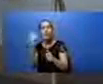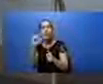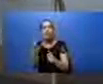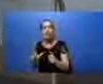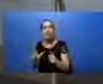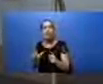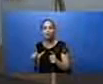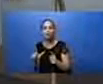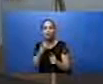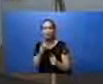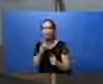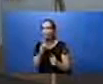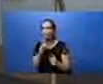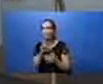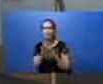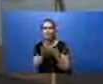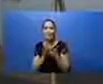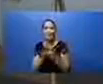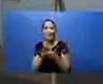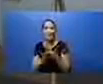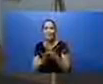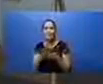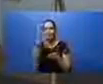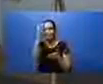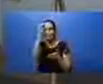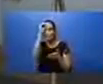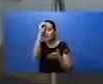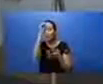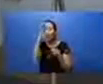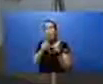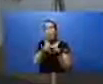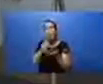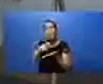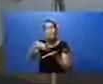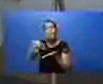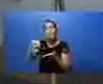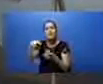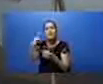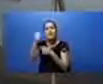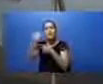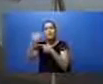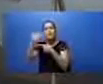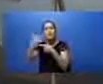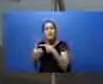Nenhuma, certo? Como que a gente escreve isso então?